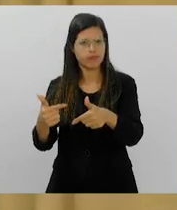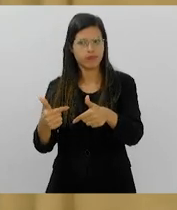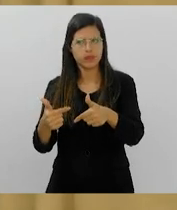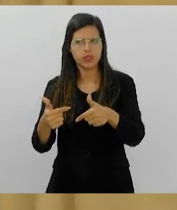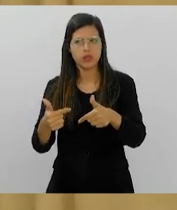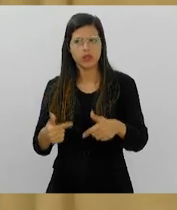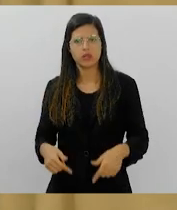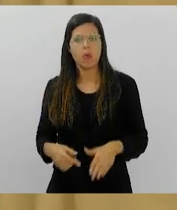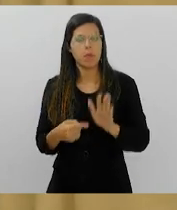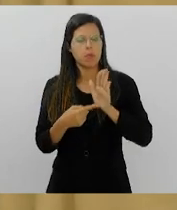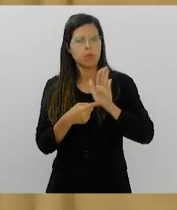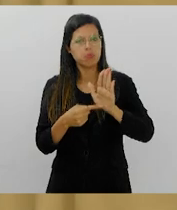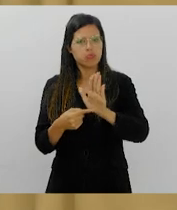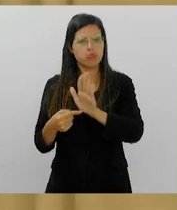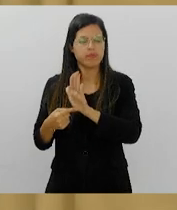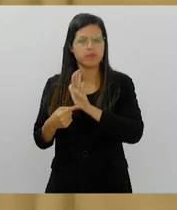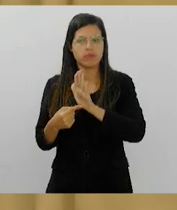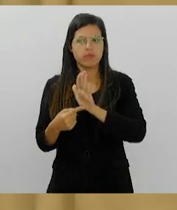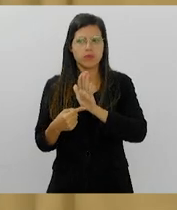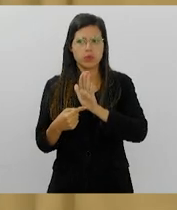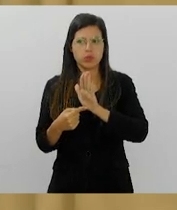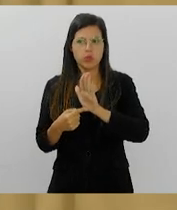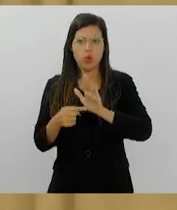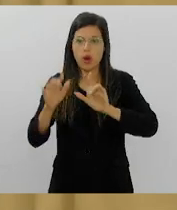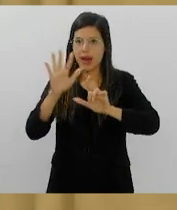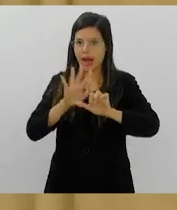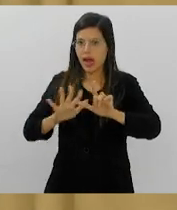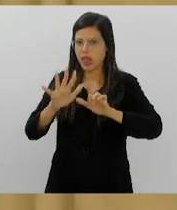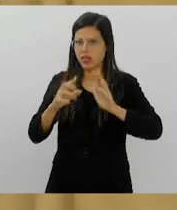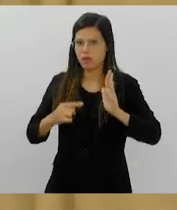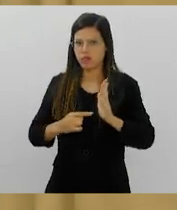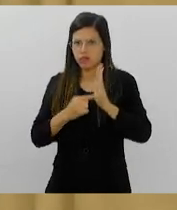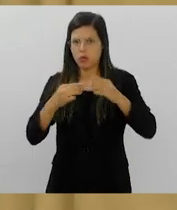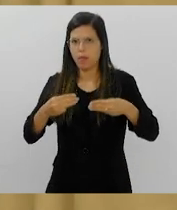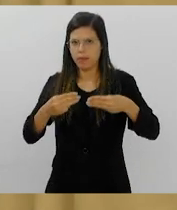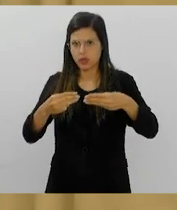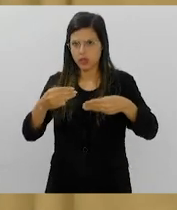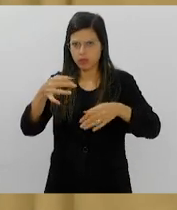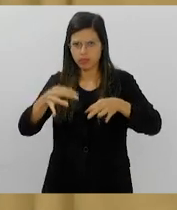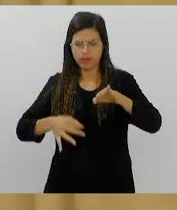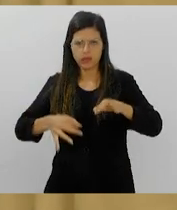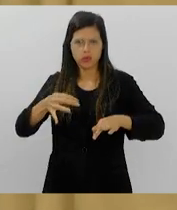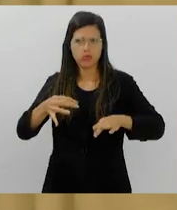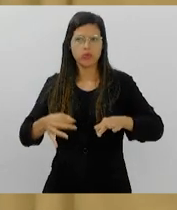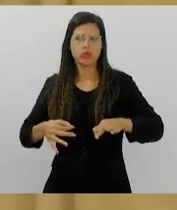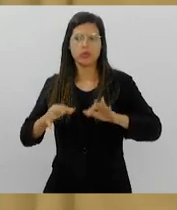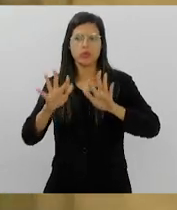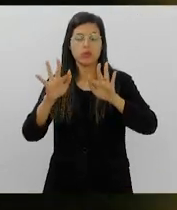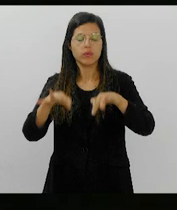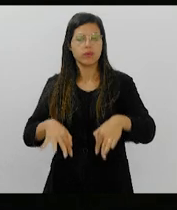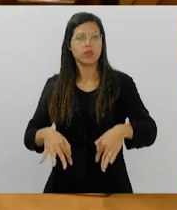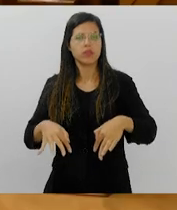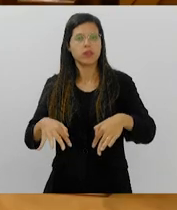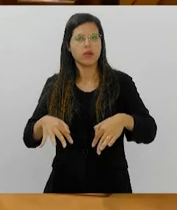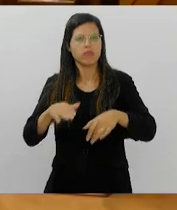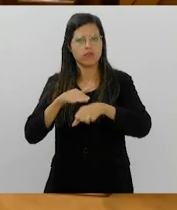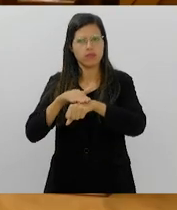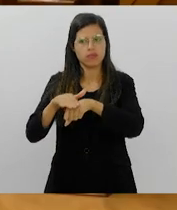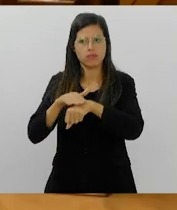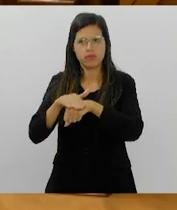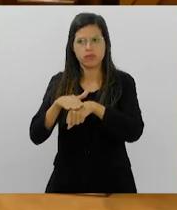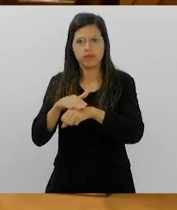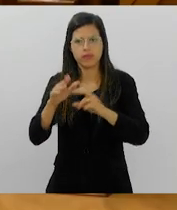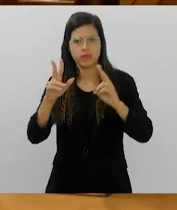ele se mostrou pelo canal de denúncias do Ministério da Justiça. E, por fim, vamos conversar sobre